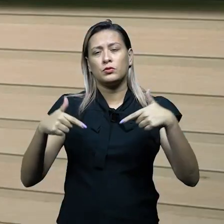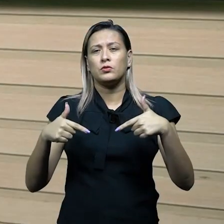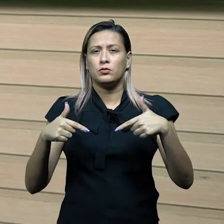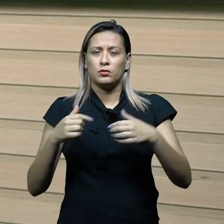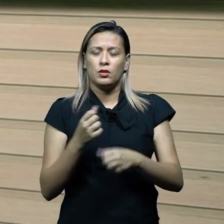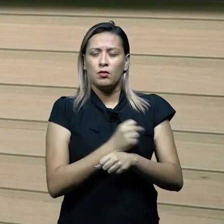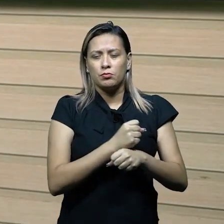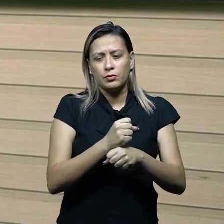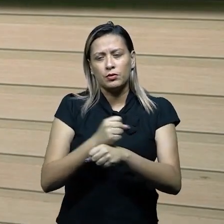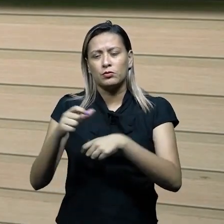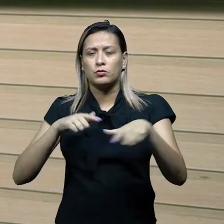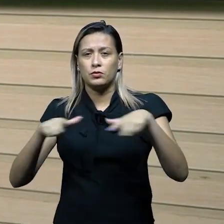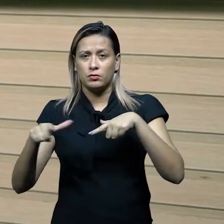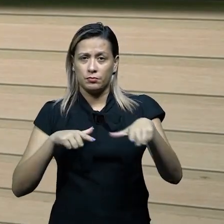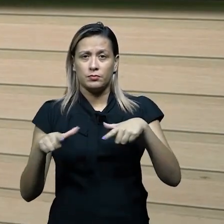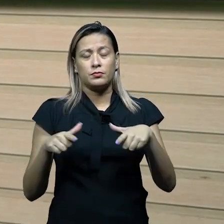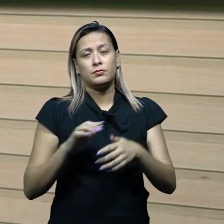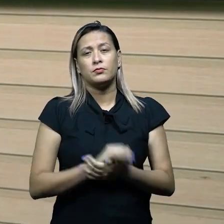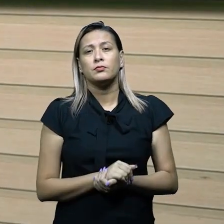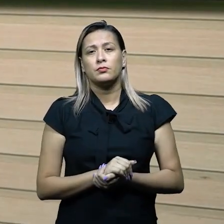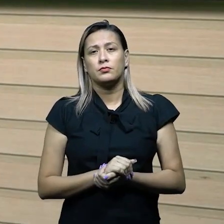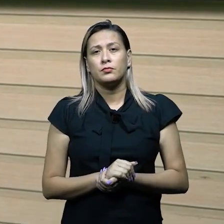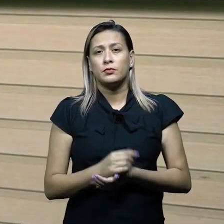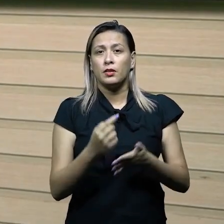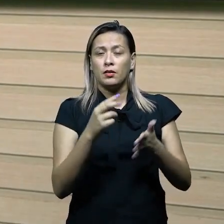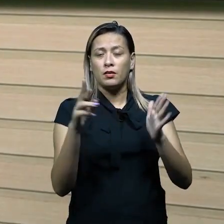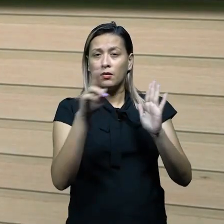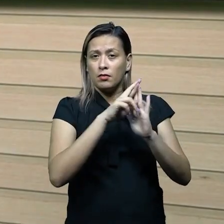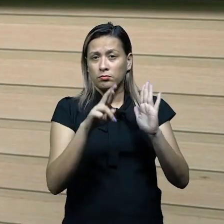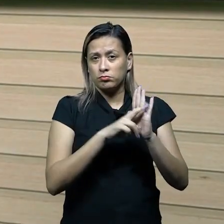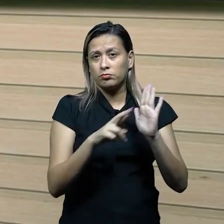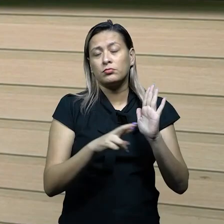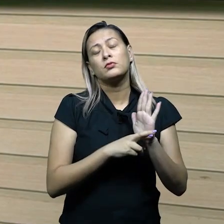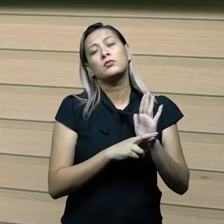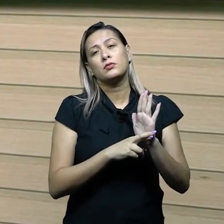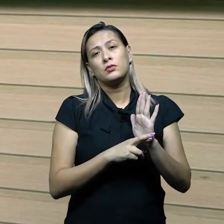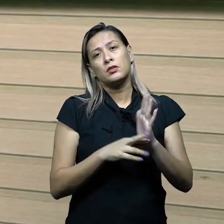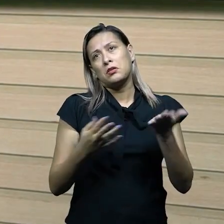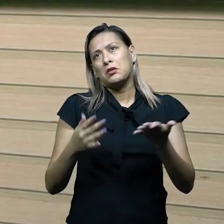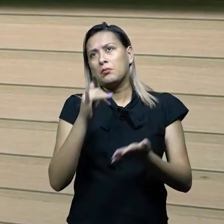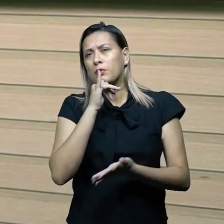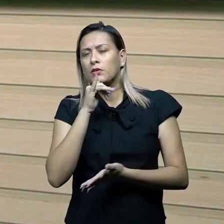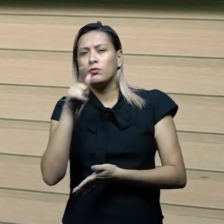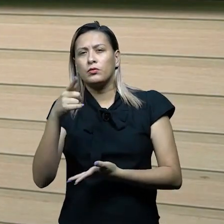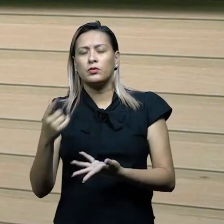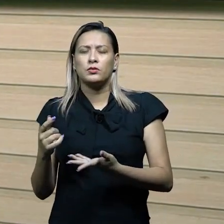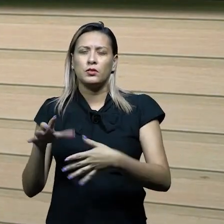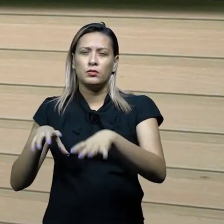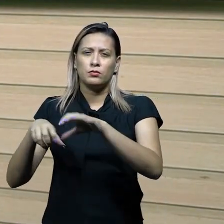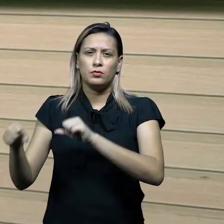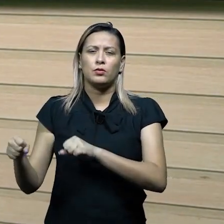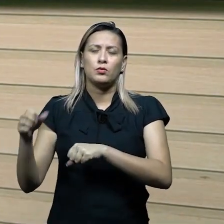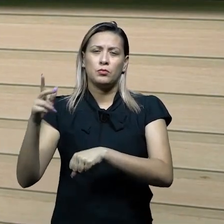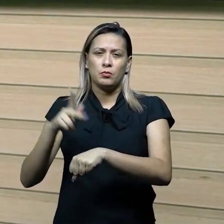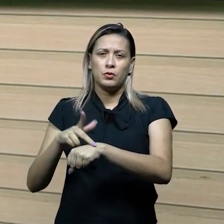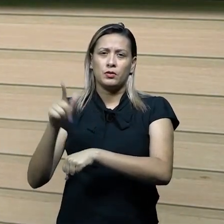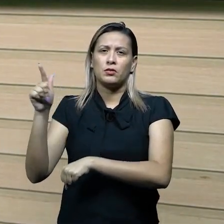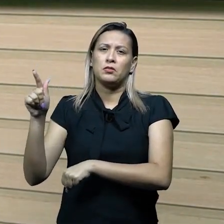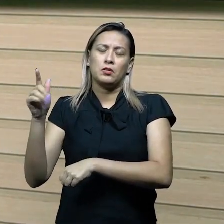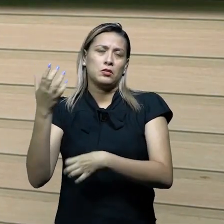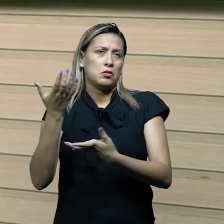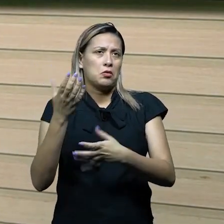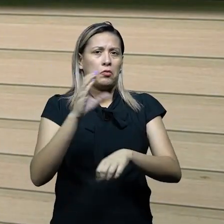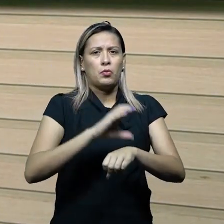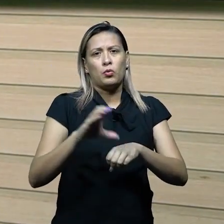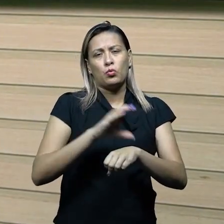serviço, avaliação. Você não vai criar itens subjetivos, são itens objetivos que possa mensurar. Então você se formou, você